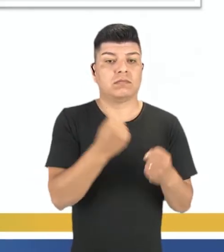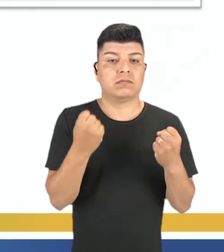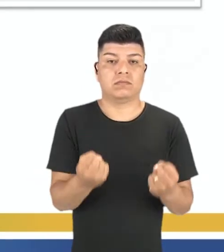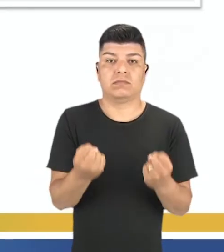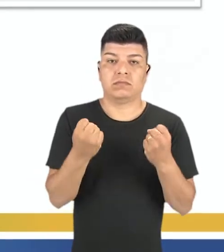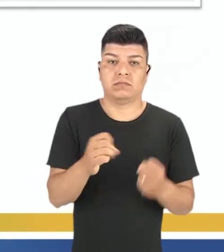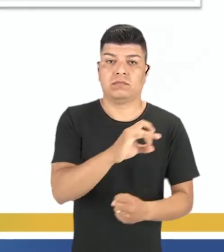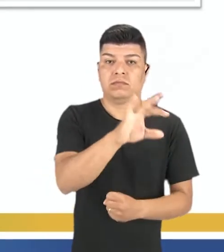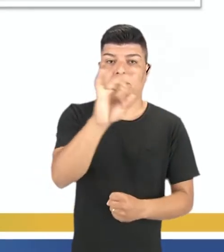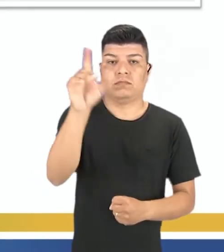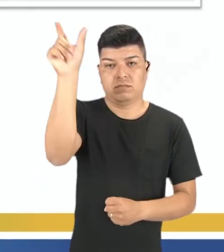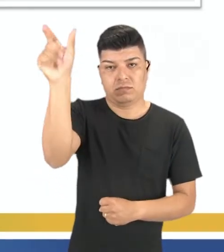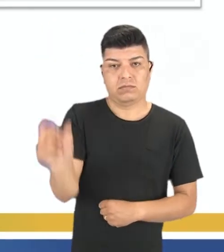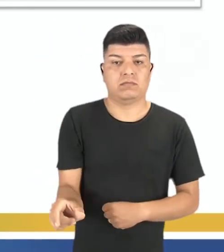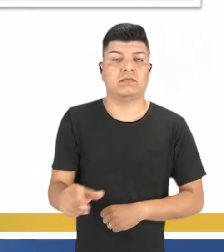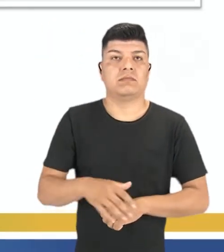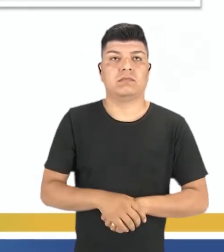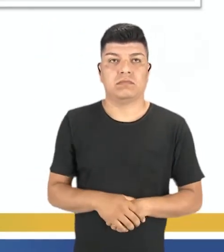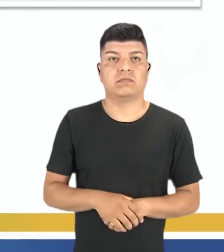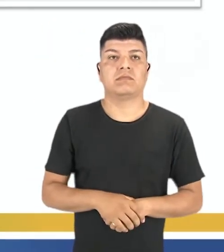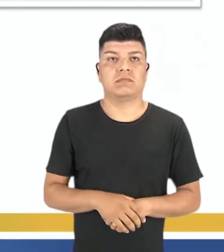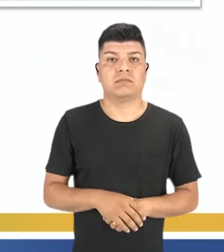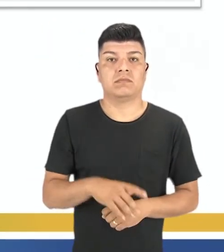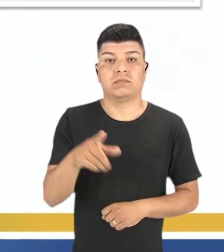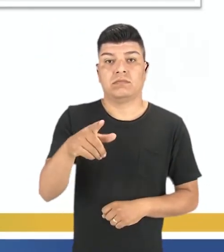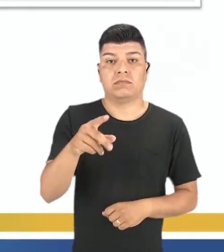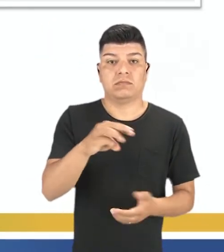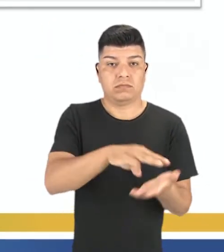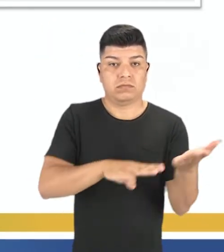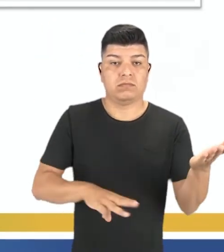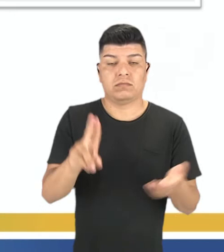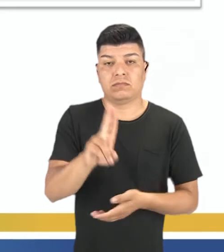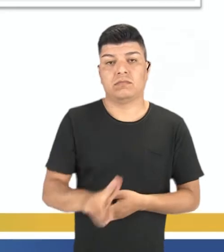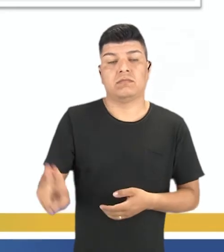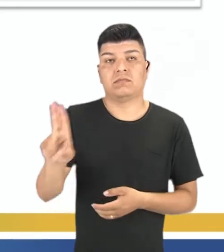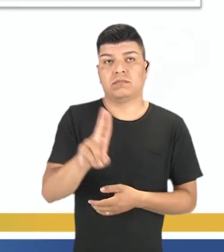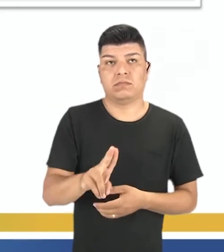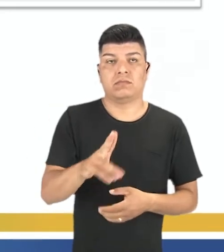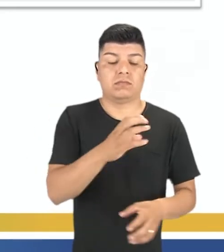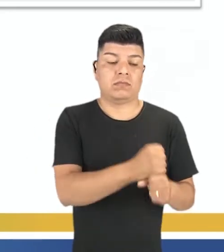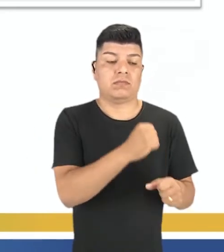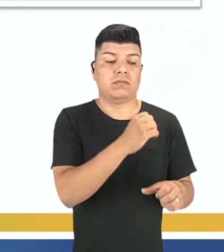para cada indivíduo. Esse é um método utilizado para cálculos